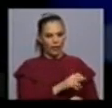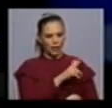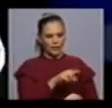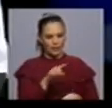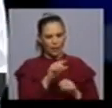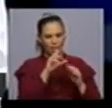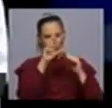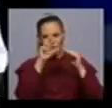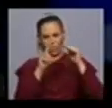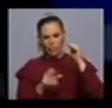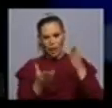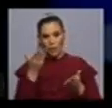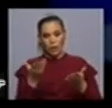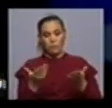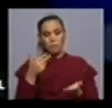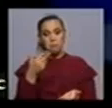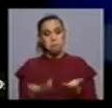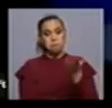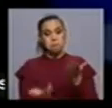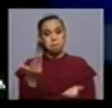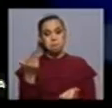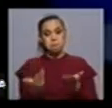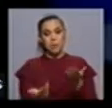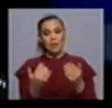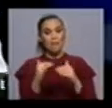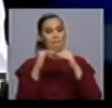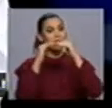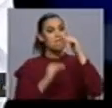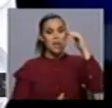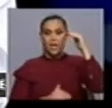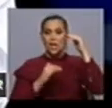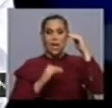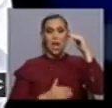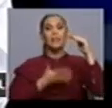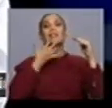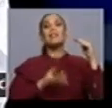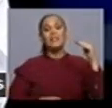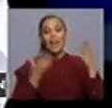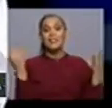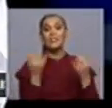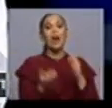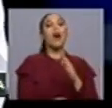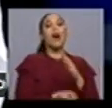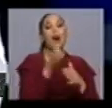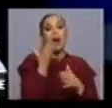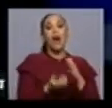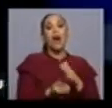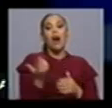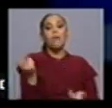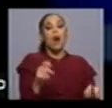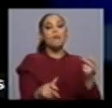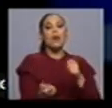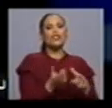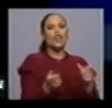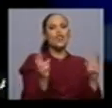à gravidade. E, portanto, temos logo aqui um desequilíbrio que permite, de facto, esta formação de novas estrelas. Porquê é que